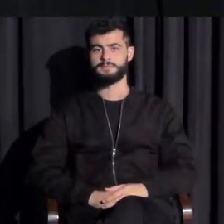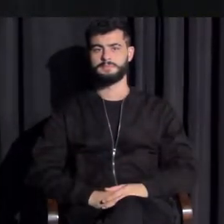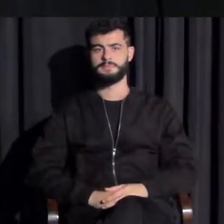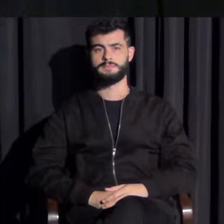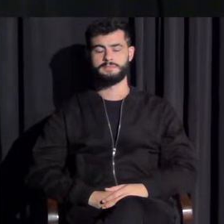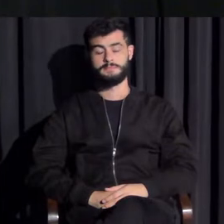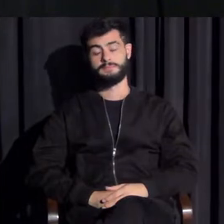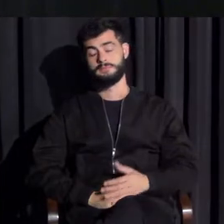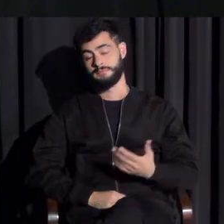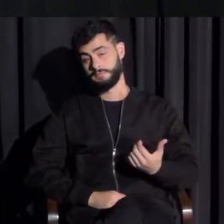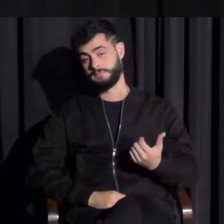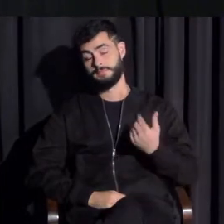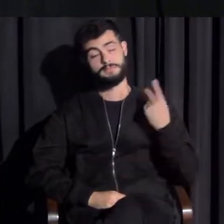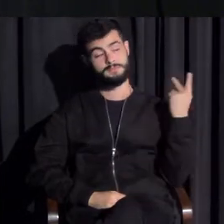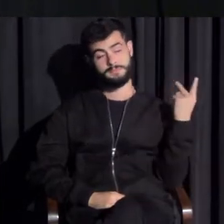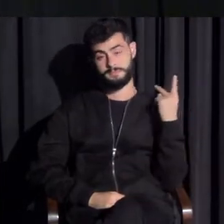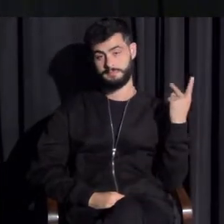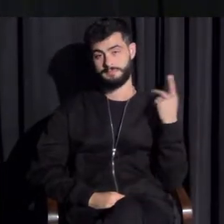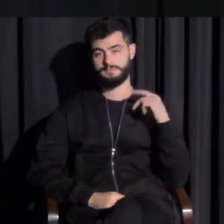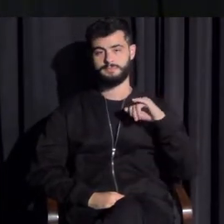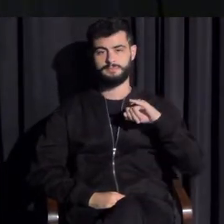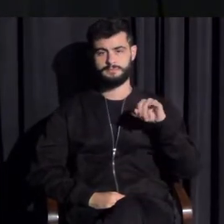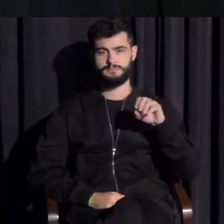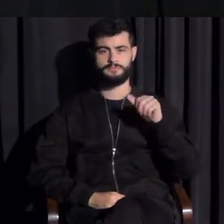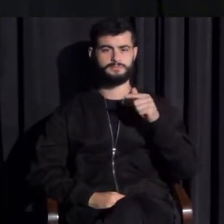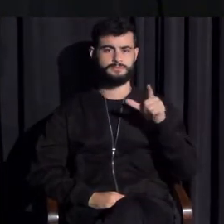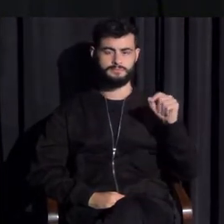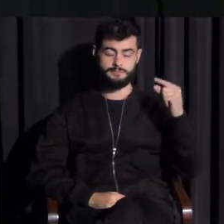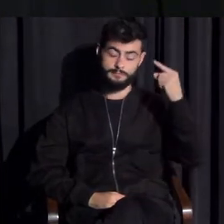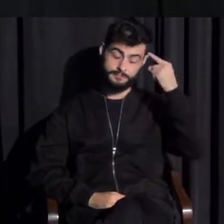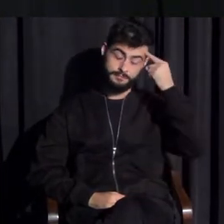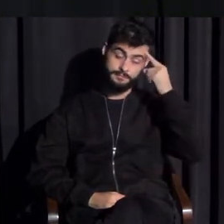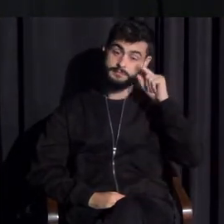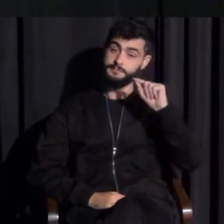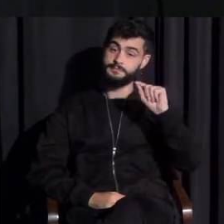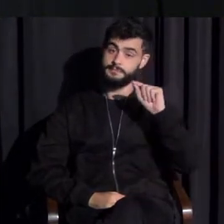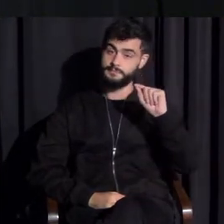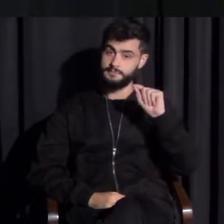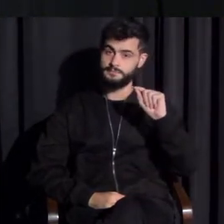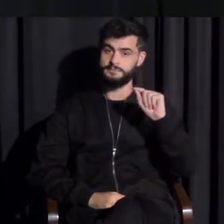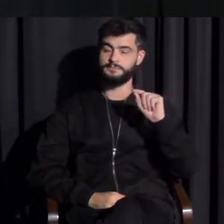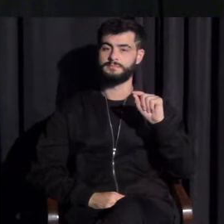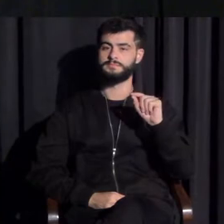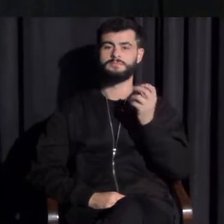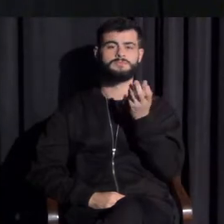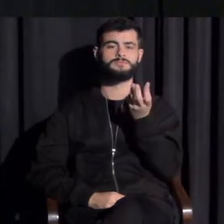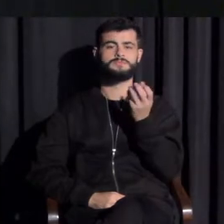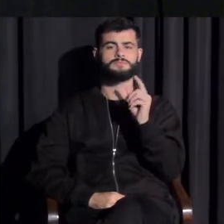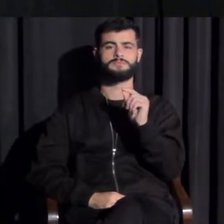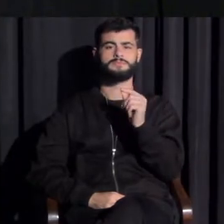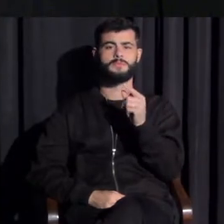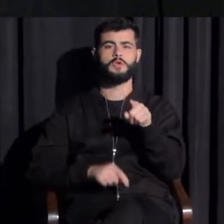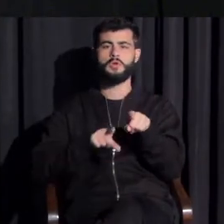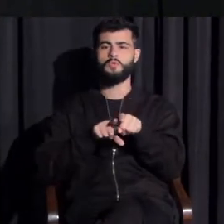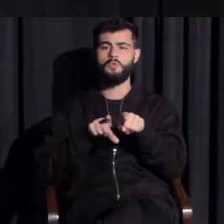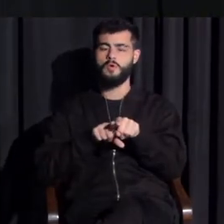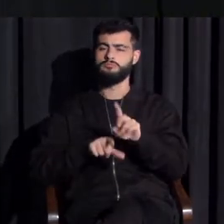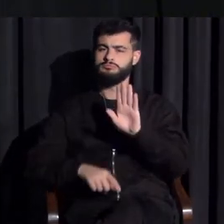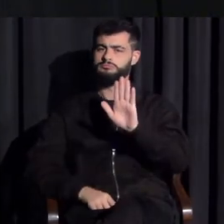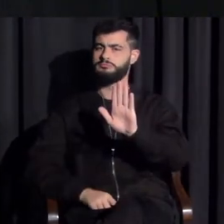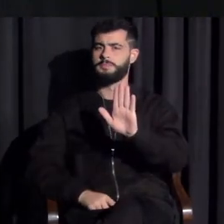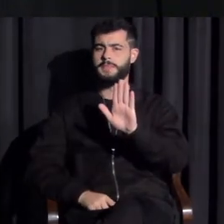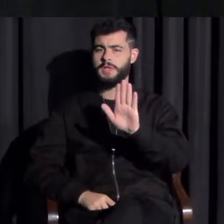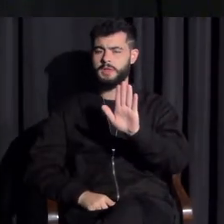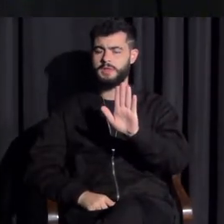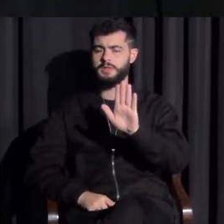vão chamando para ela, né, era justamente dizer, mas espera lá, será que as